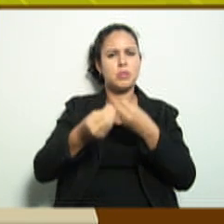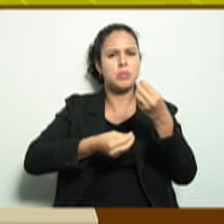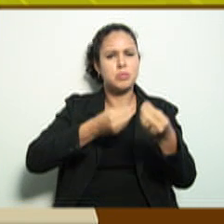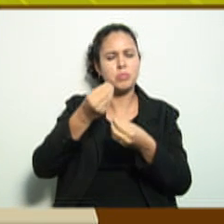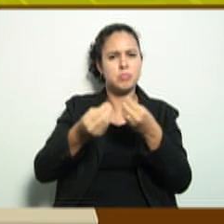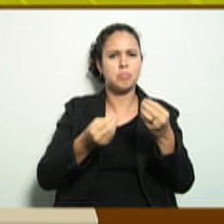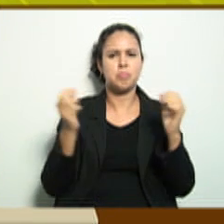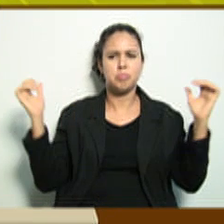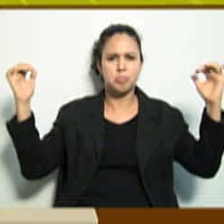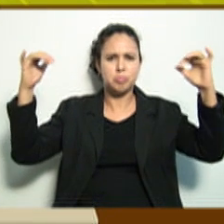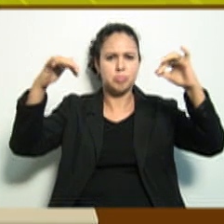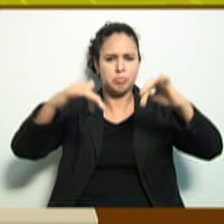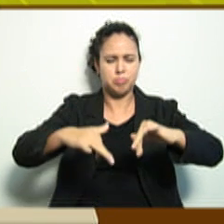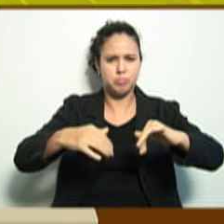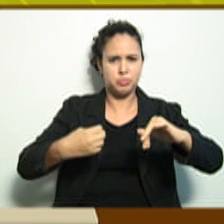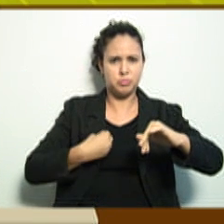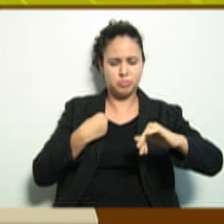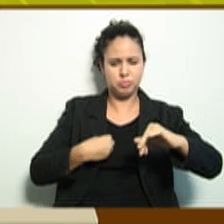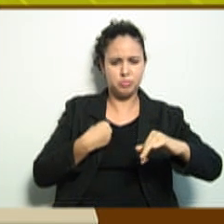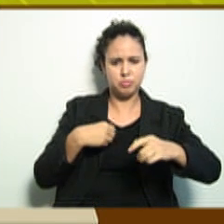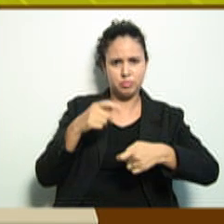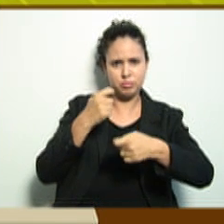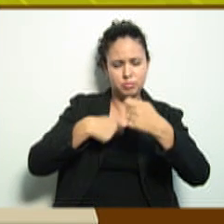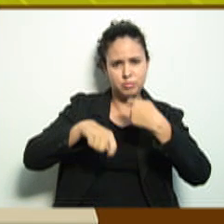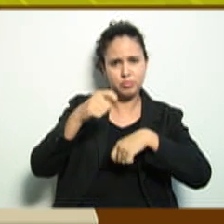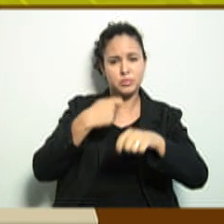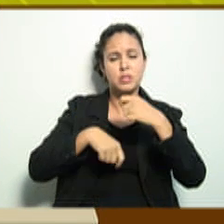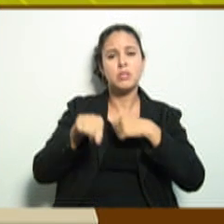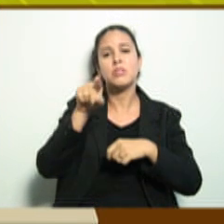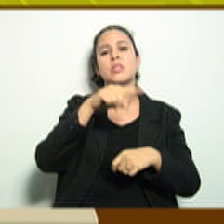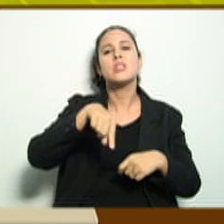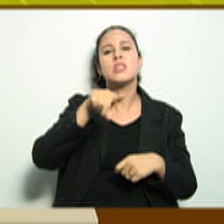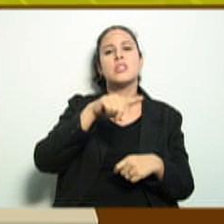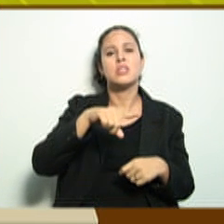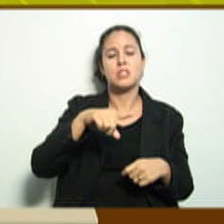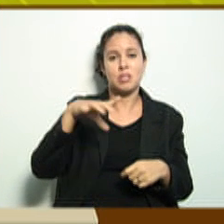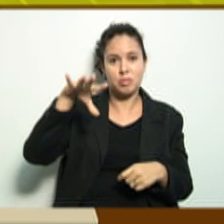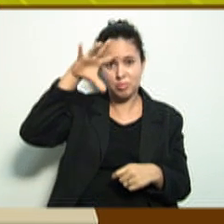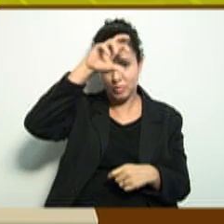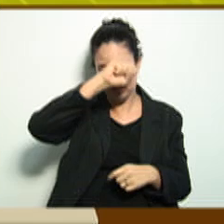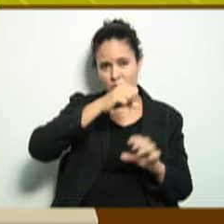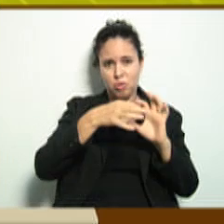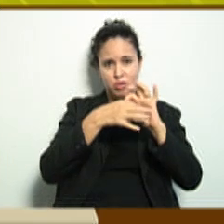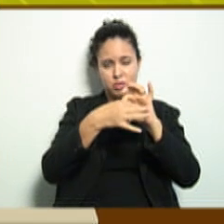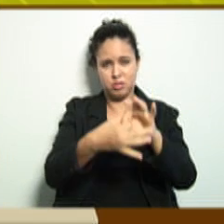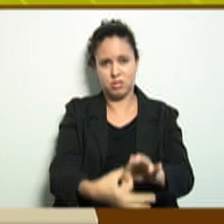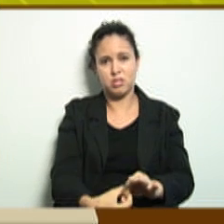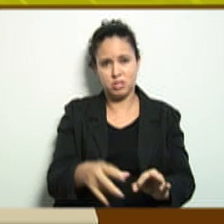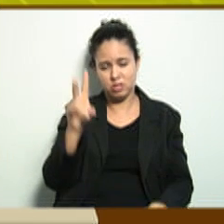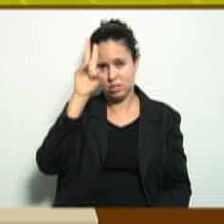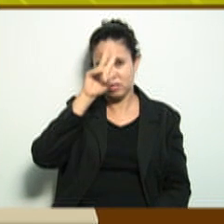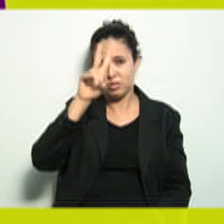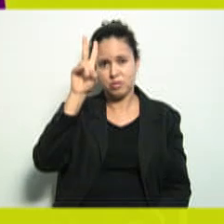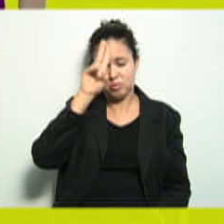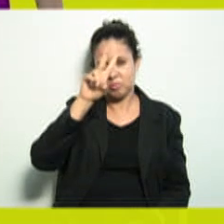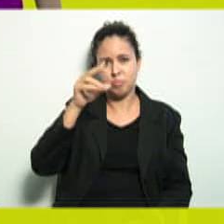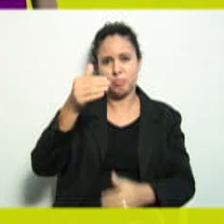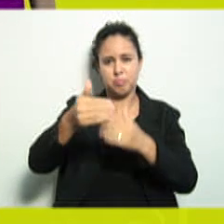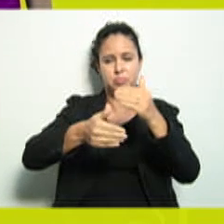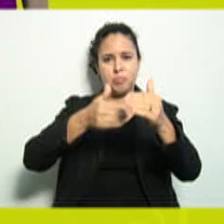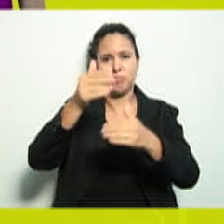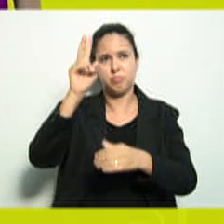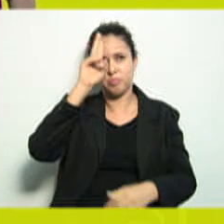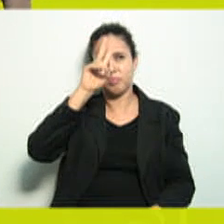que aqui se estabeleceram economicamente. E vocês, prestaram atenção no contexto histórico de formação da nossa economia?